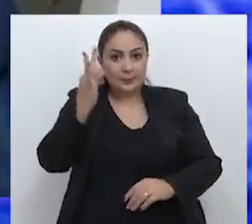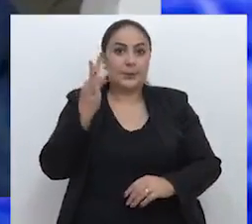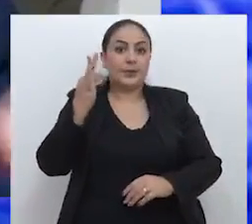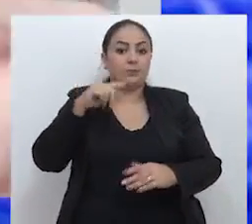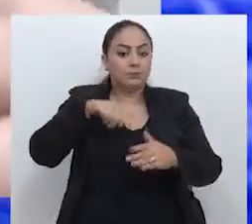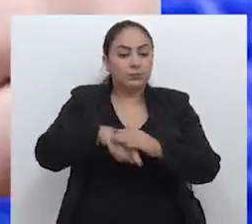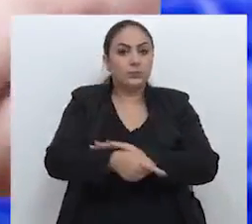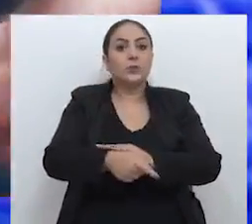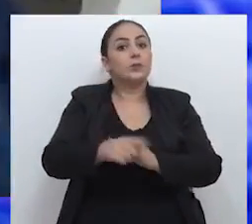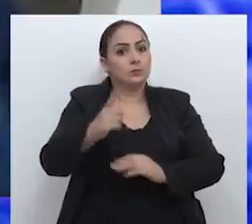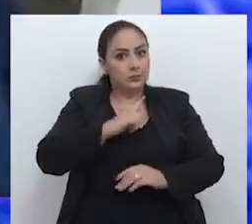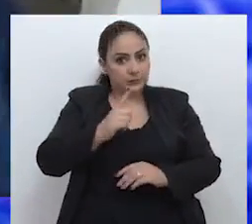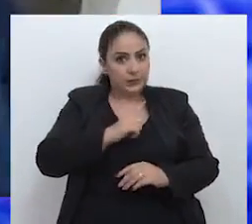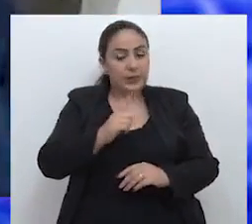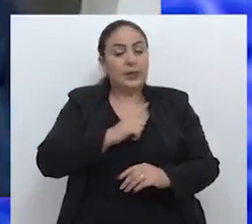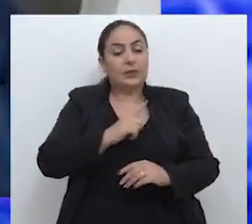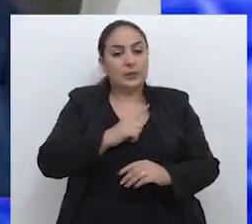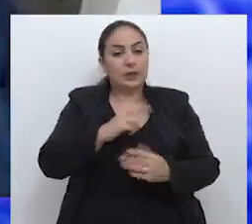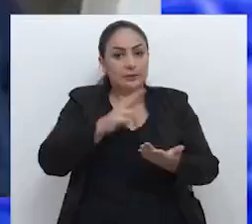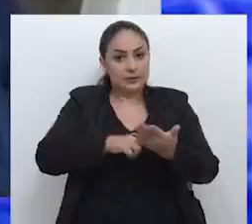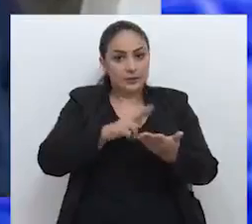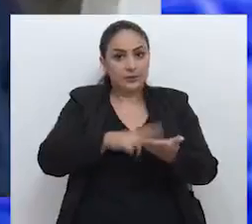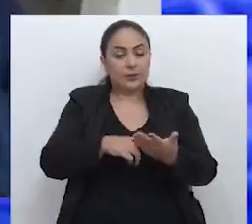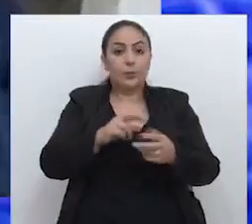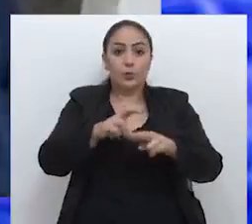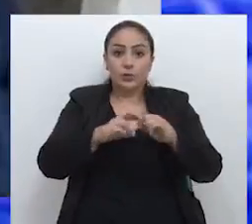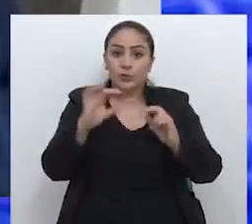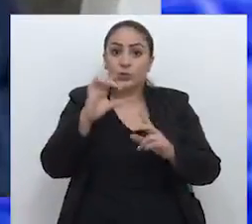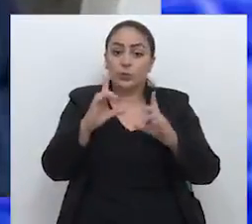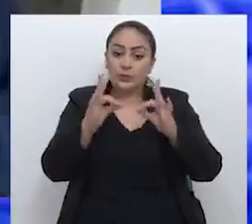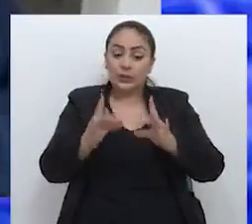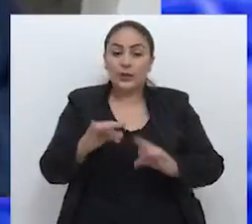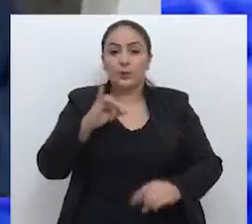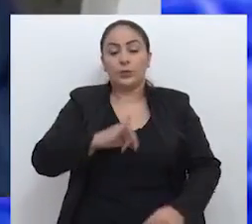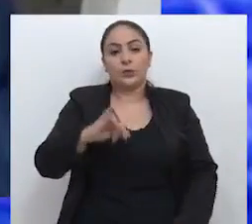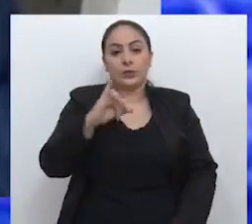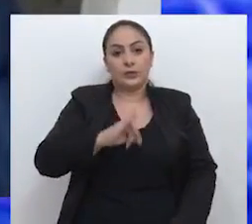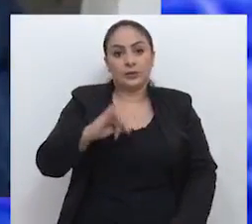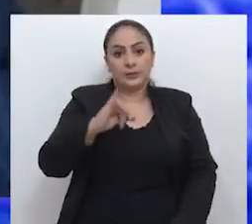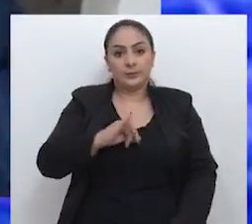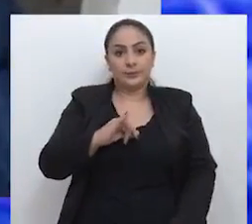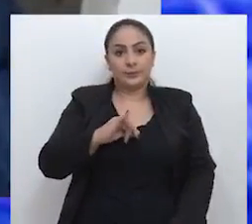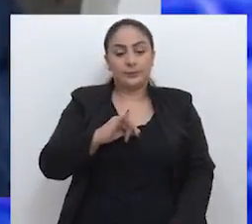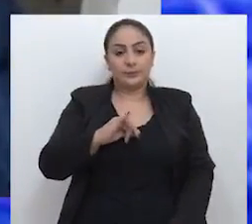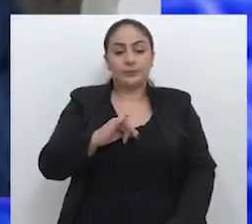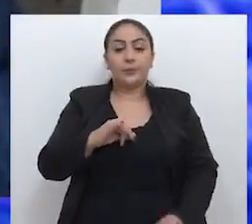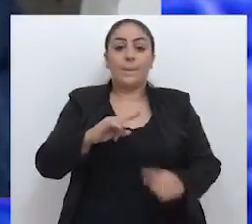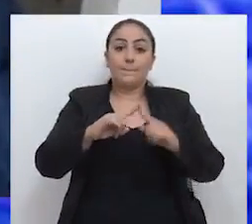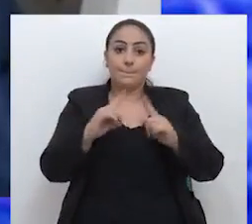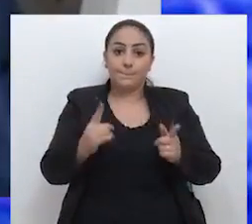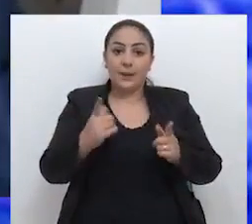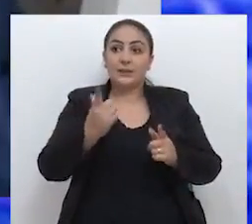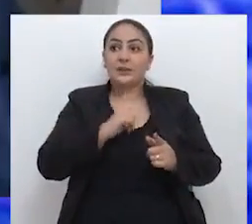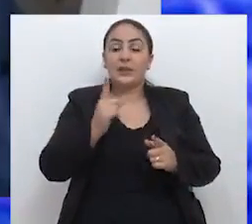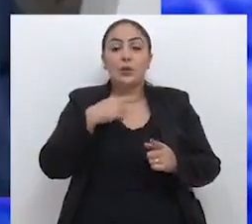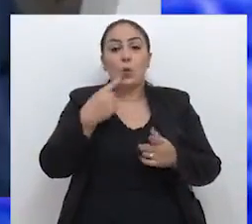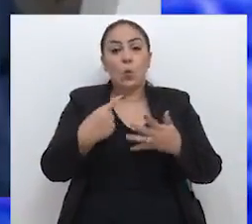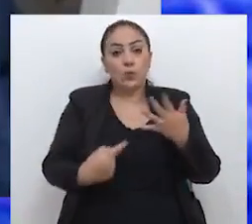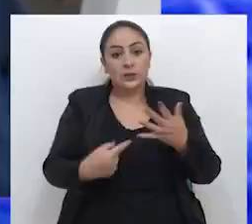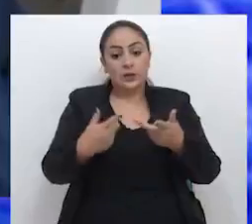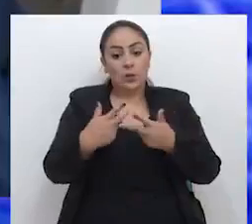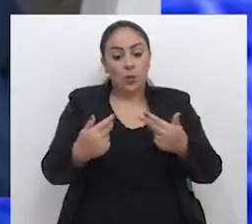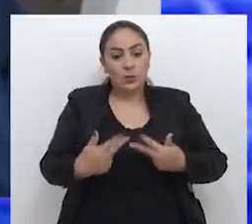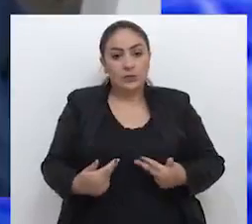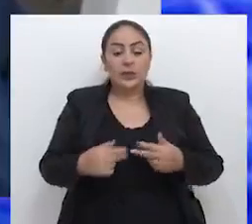intensiva ainda com reserva, né? Então isso é um detalhe importante. No entanto, existem